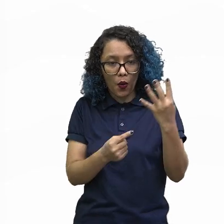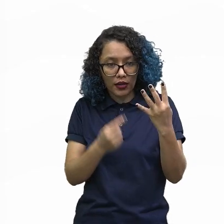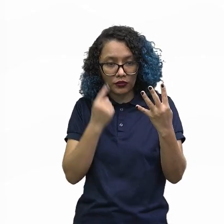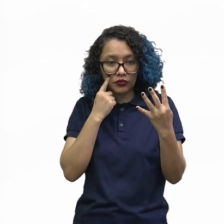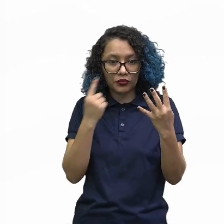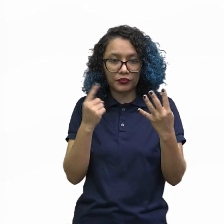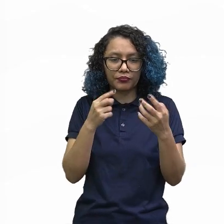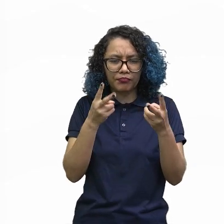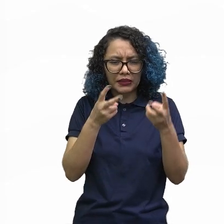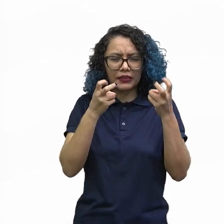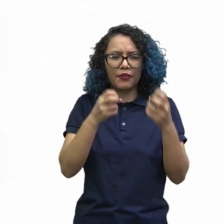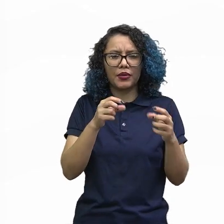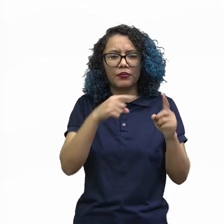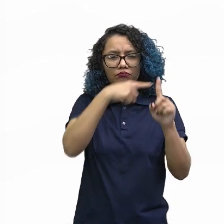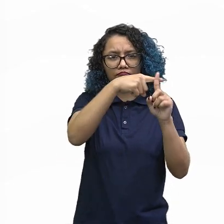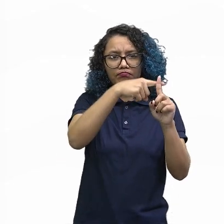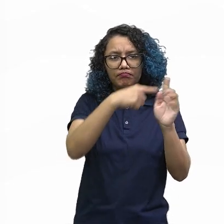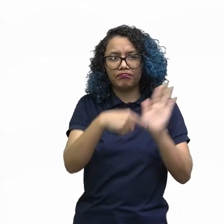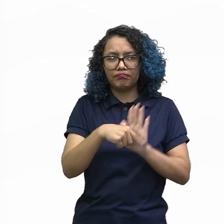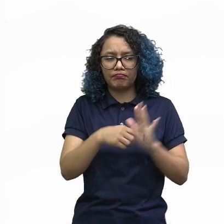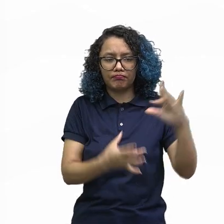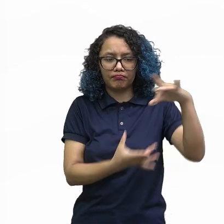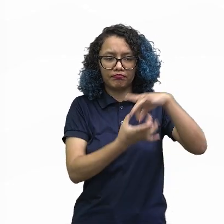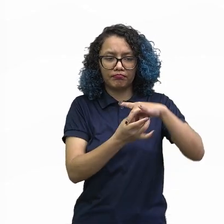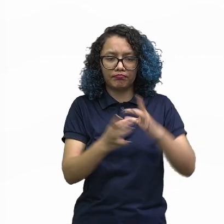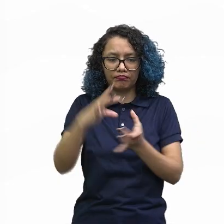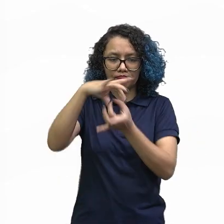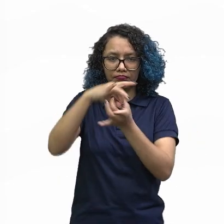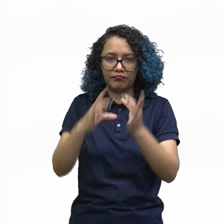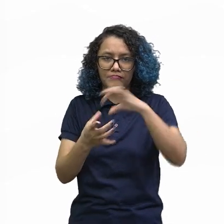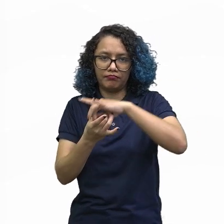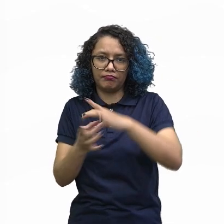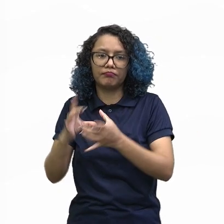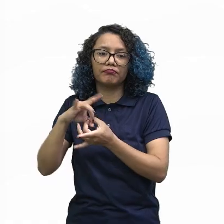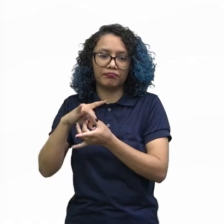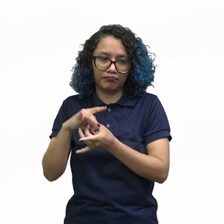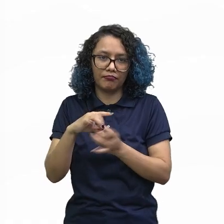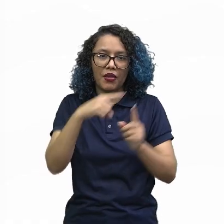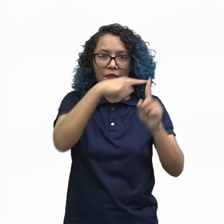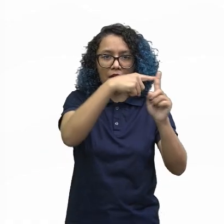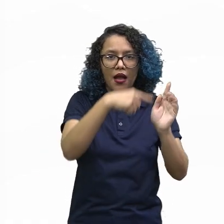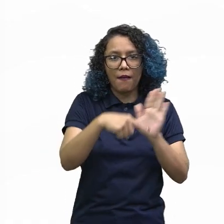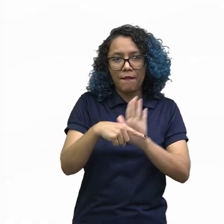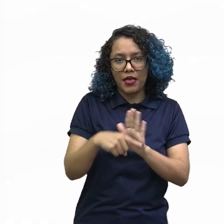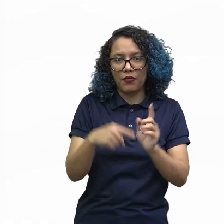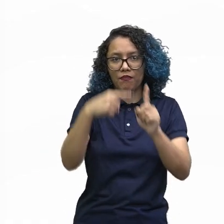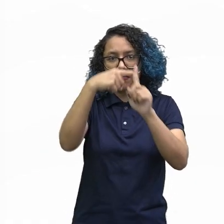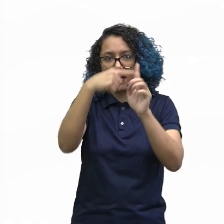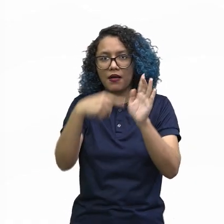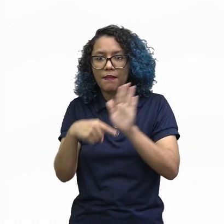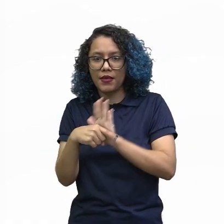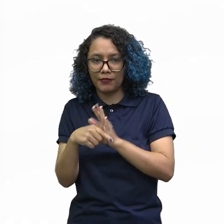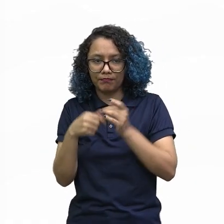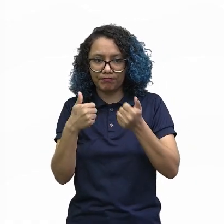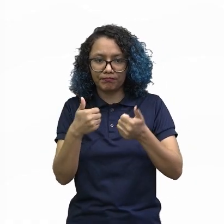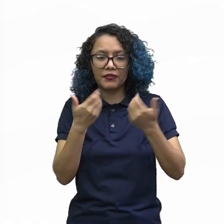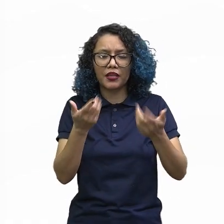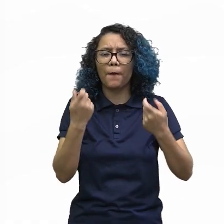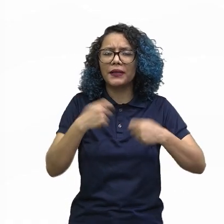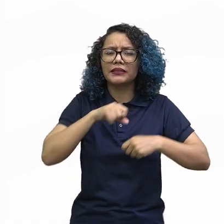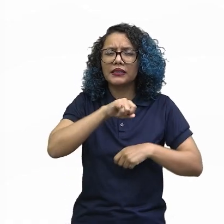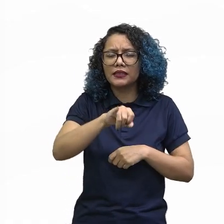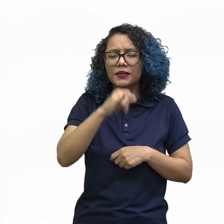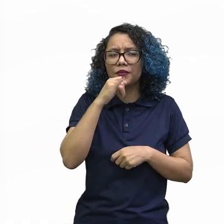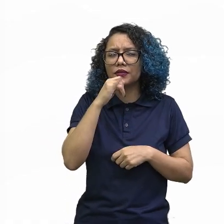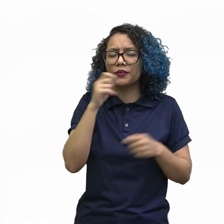polo negativo do outro, e assim sucessivamente. Essa configuração, pessoal, ela é necessária quando o circuito,